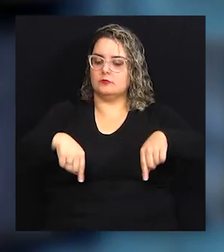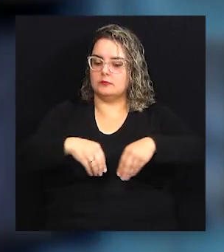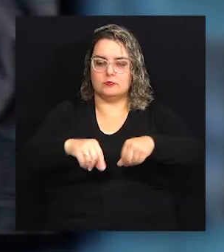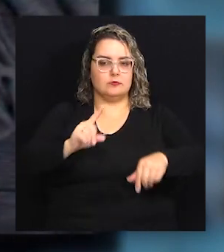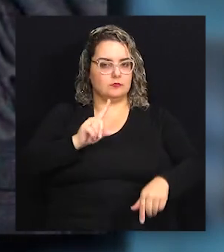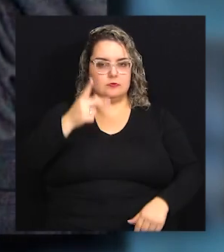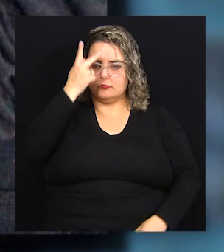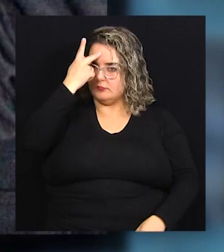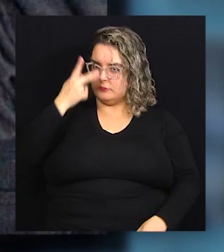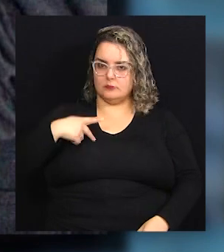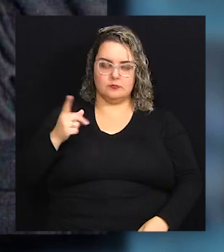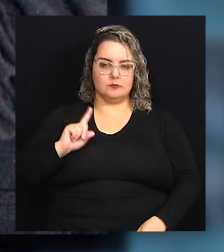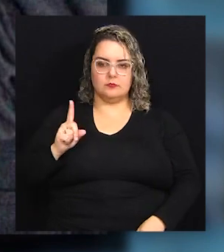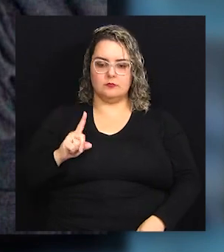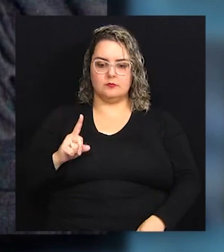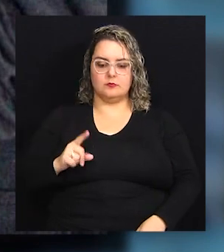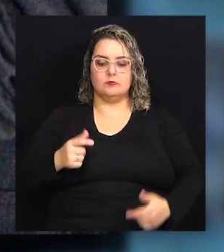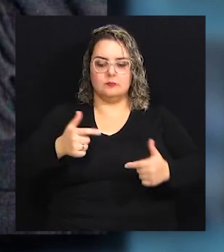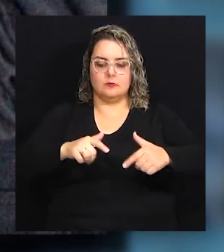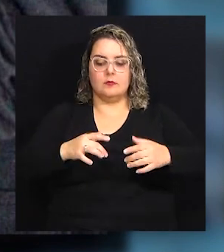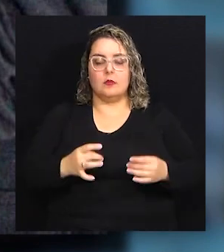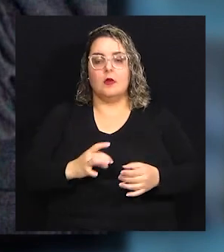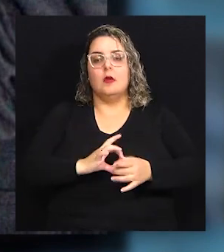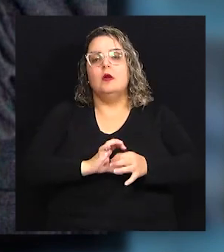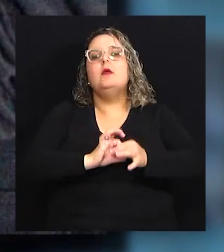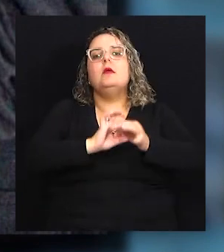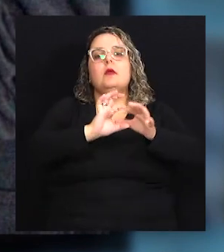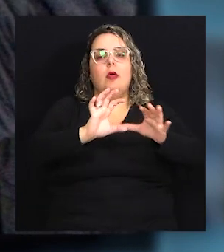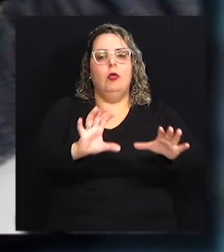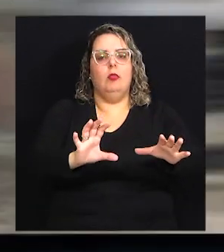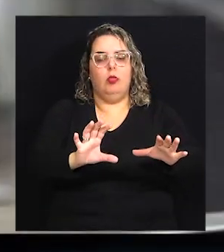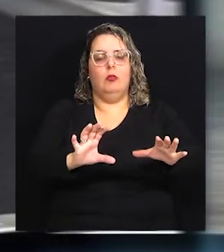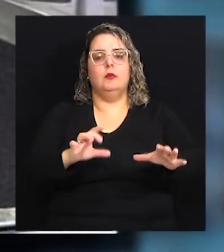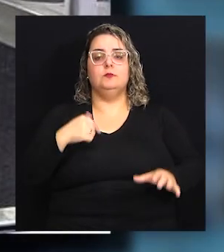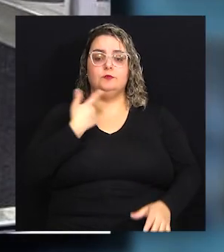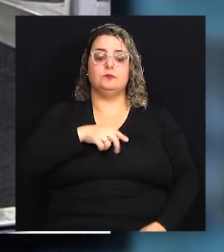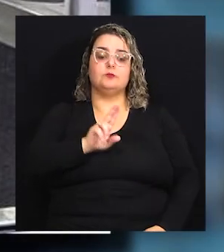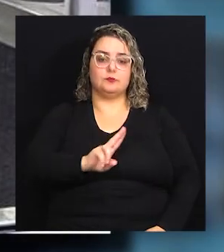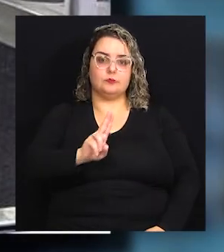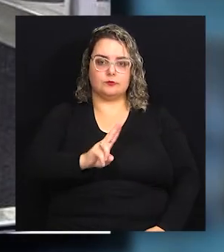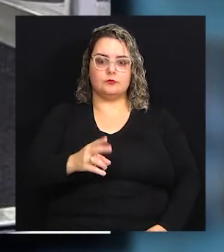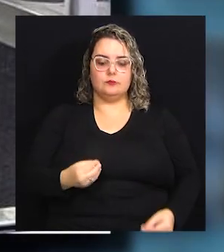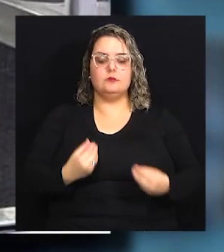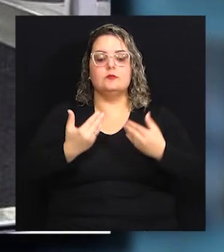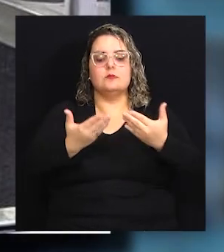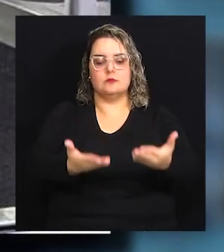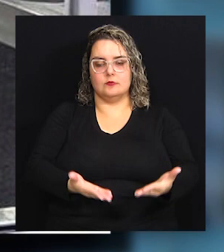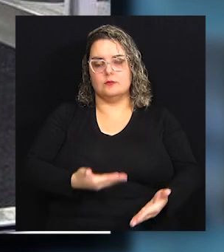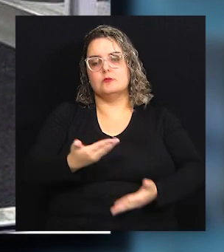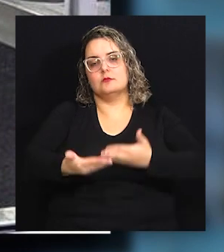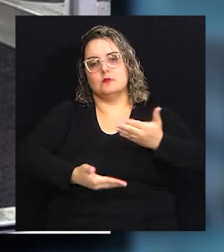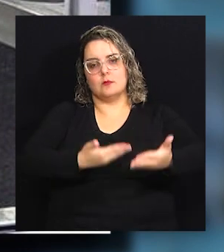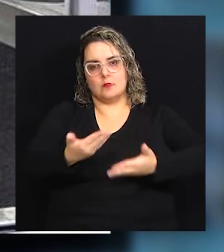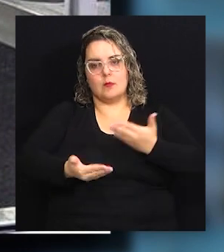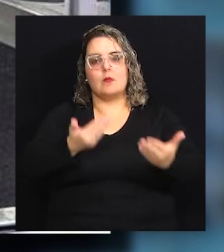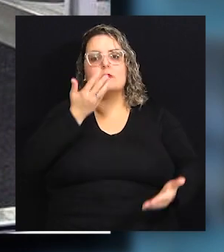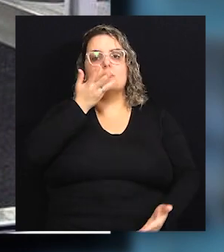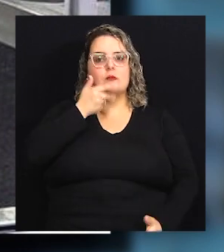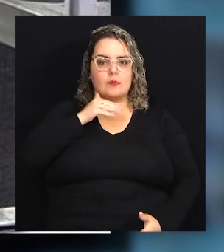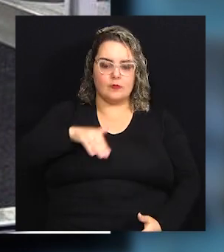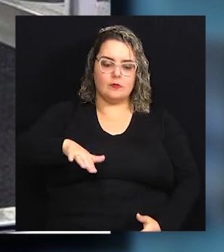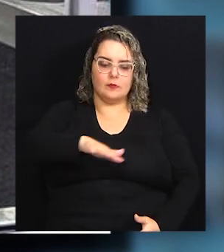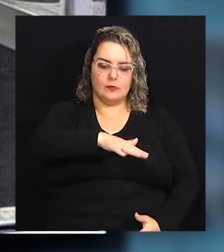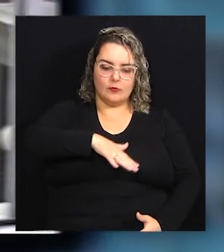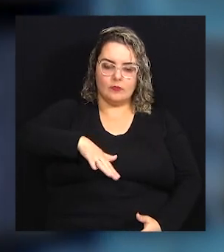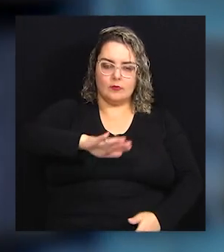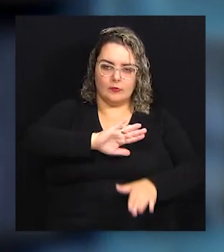é nosso e o espaço ele é cedido pela prefeitura. Nós usamos o espaço para ofertar o serviço para as crianças